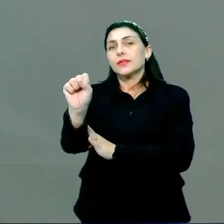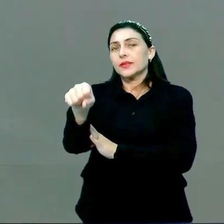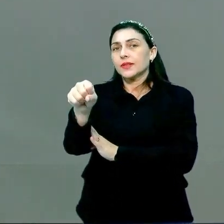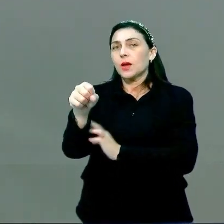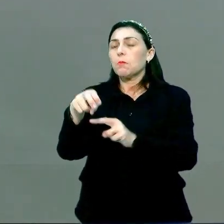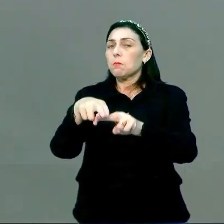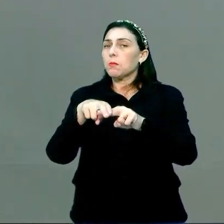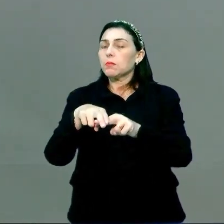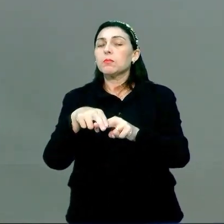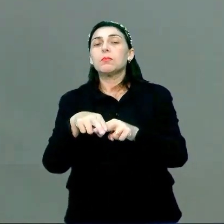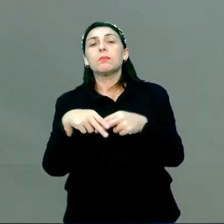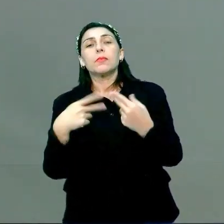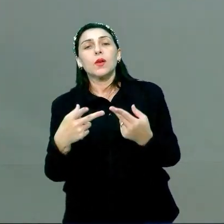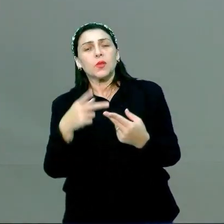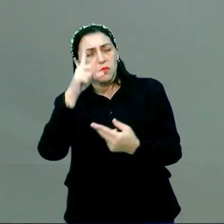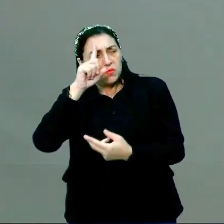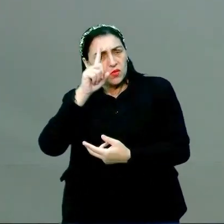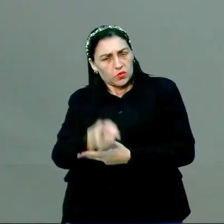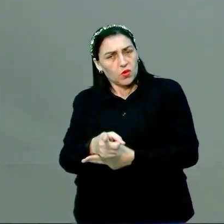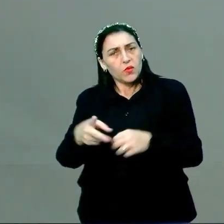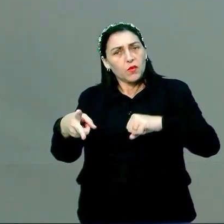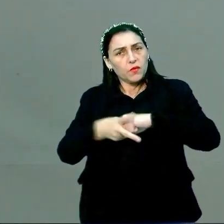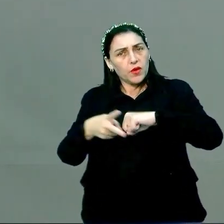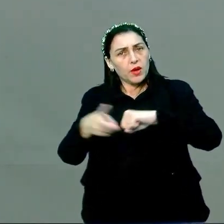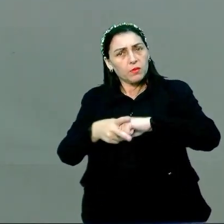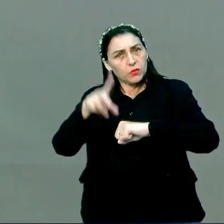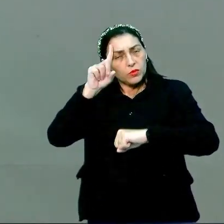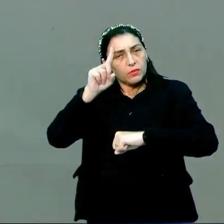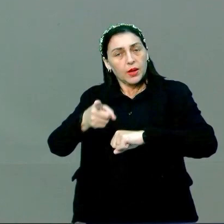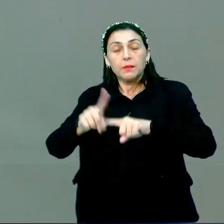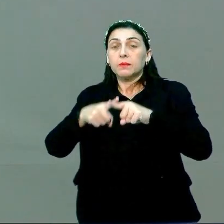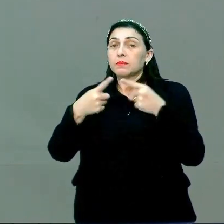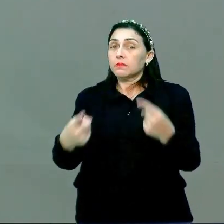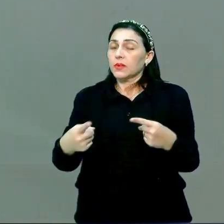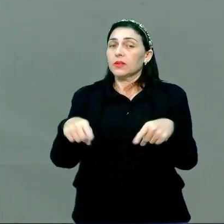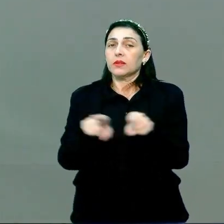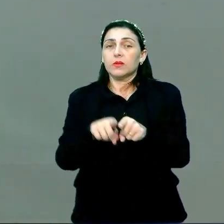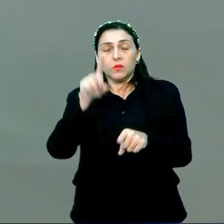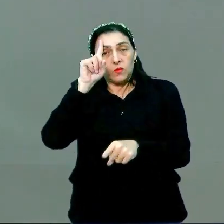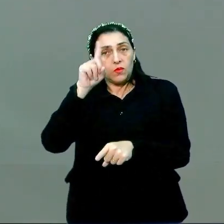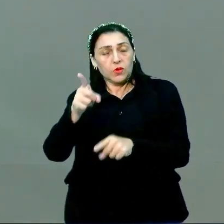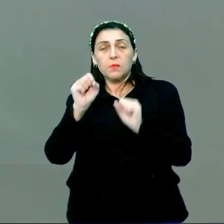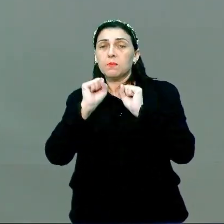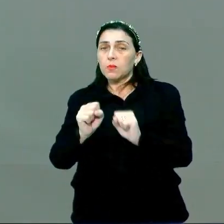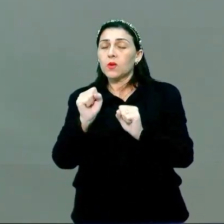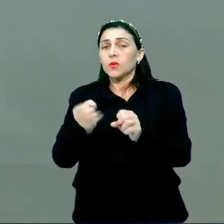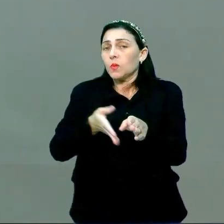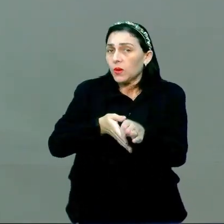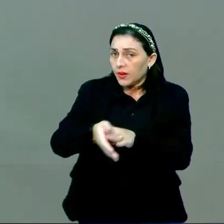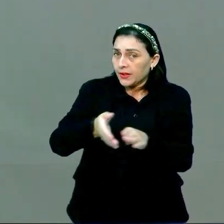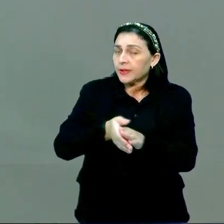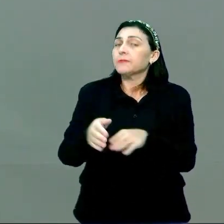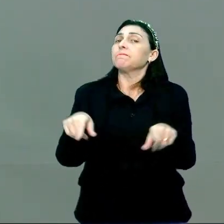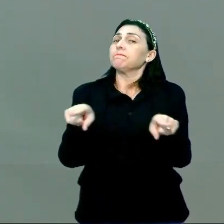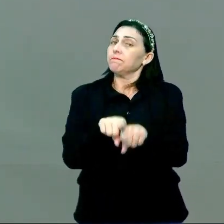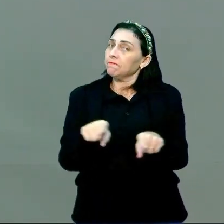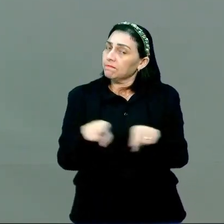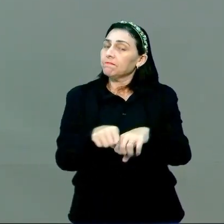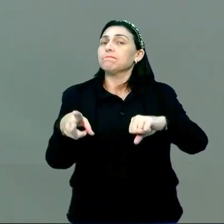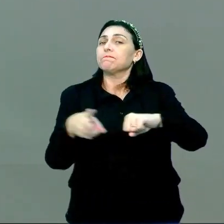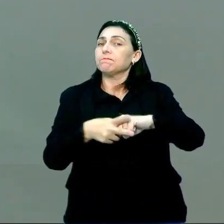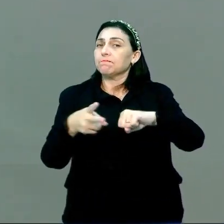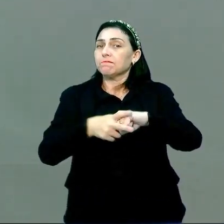Eu poderia dizer que eu estaria dando uma ordem, um verbo no imperativo. Mas, além de uma ordem, eu posso dar uma orientação também no